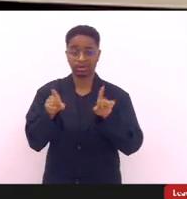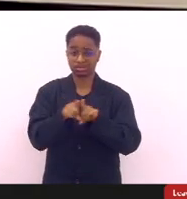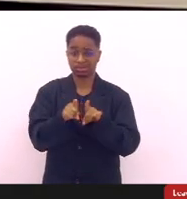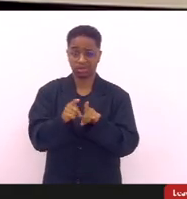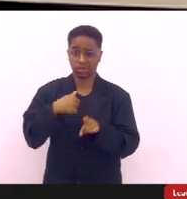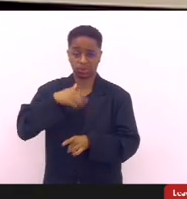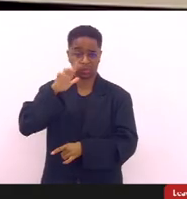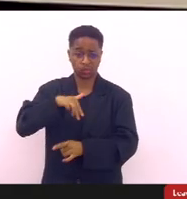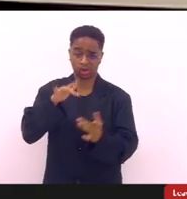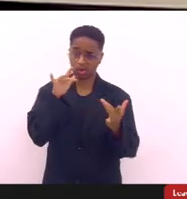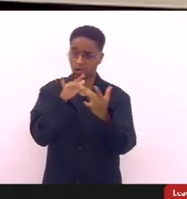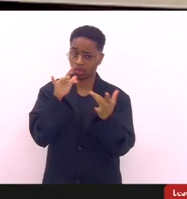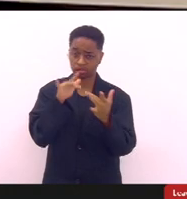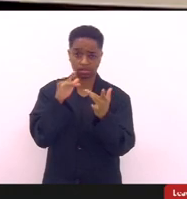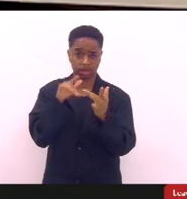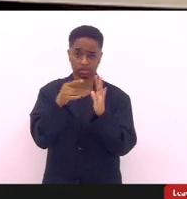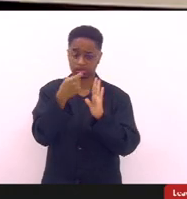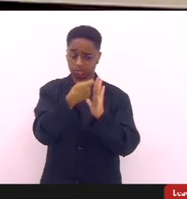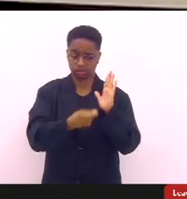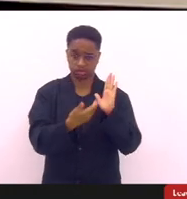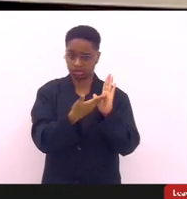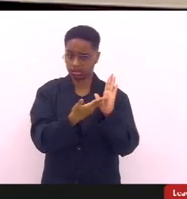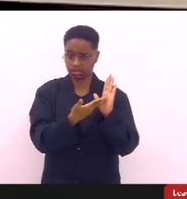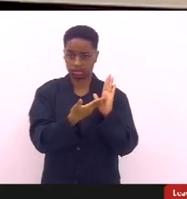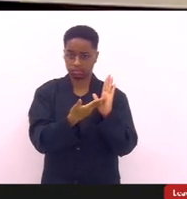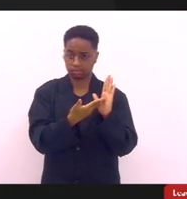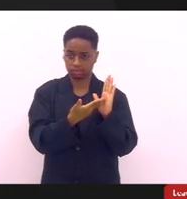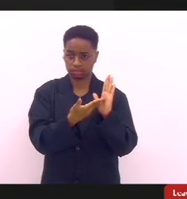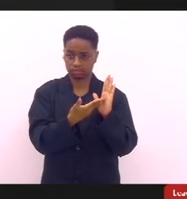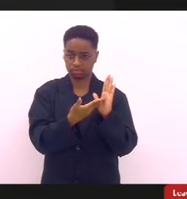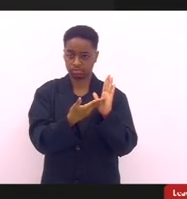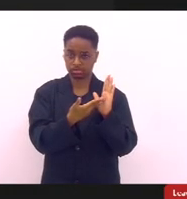nunca tive acesso a esse diagnóstico.